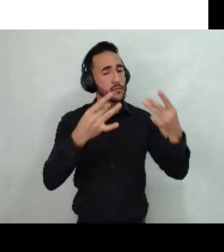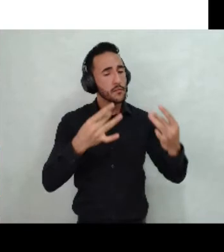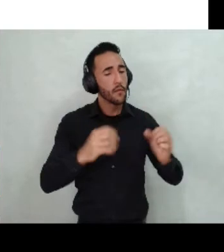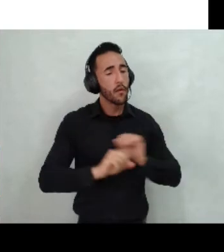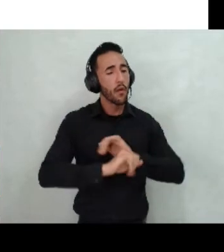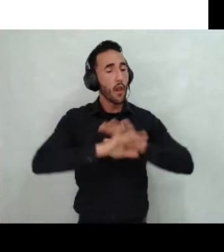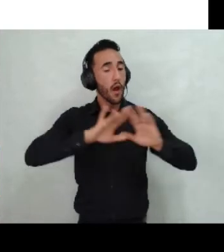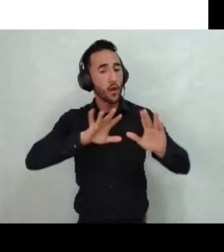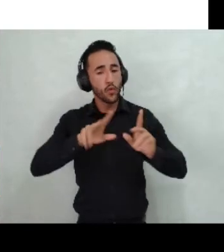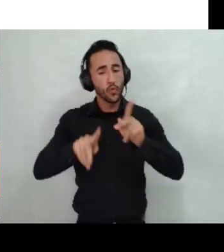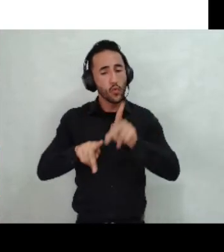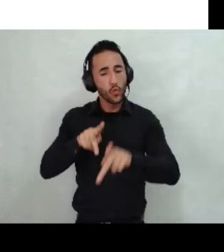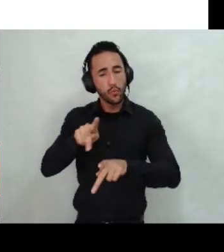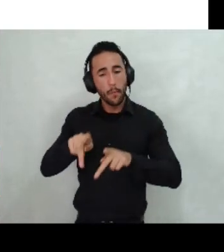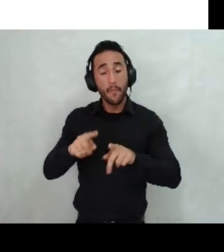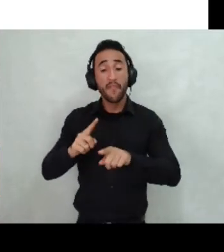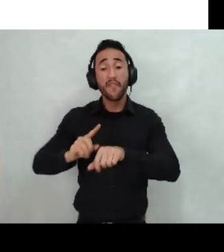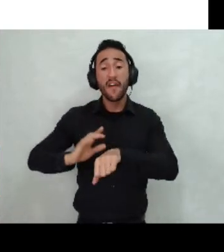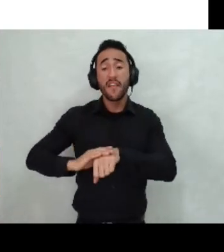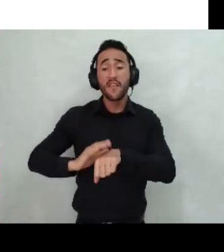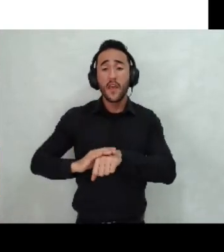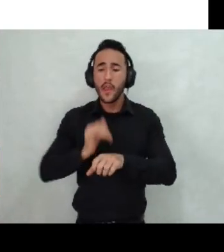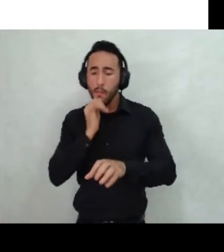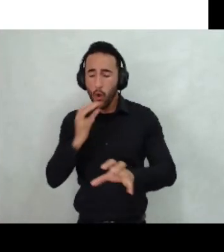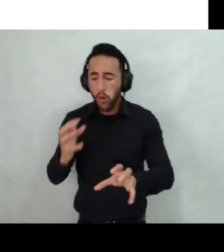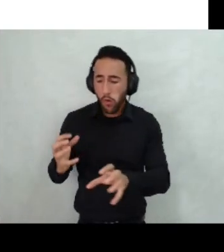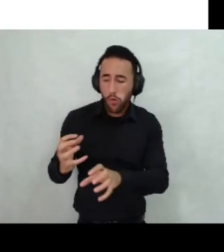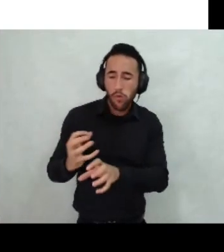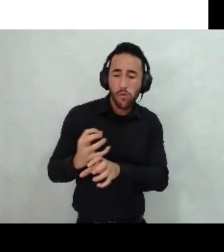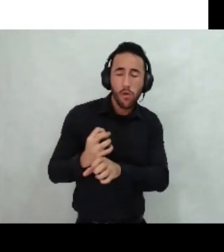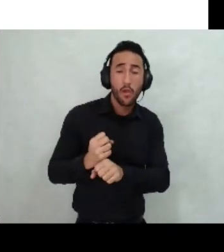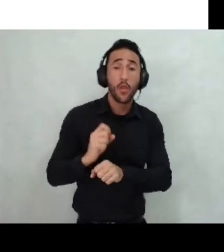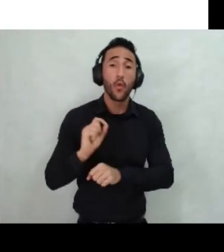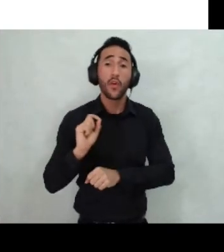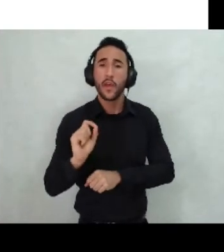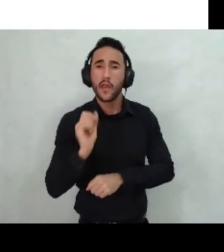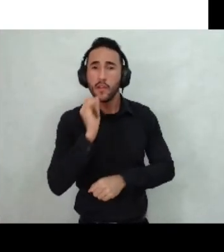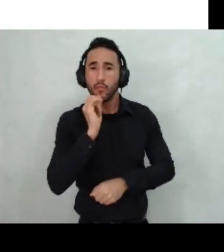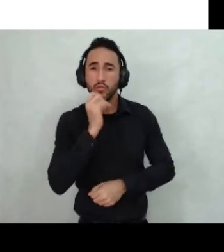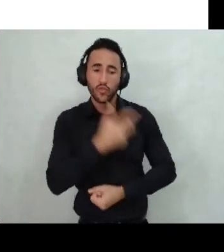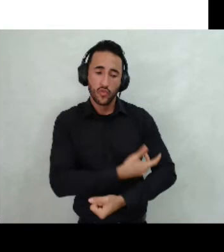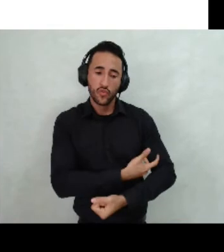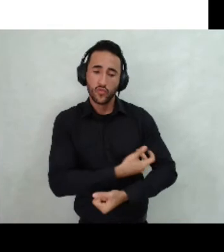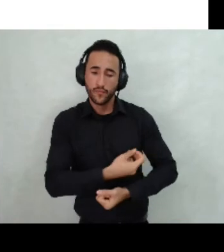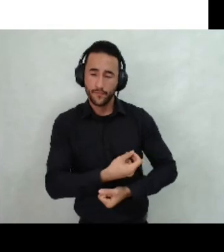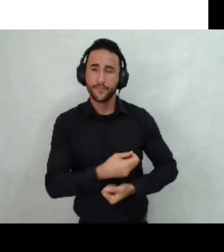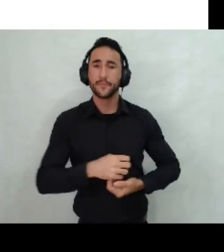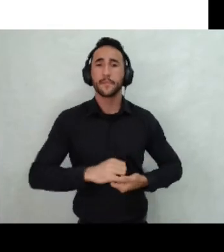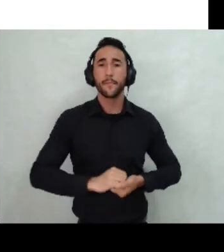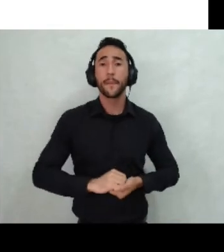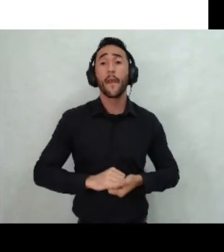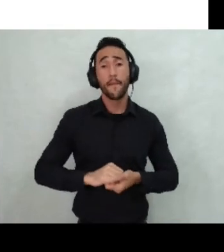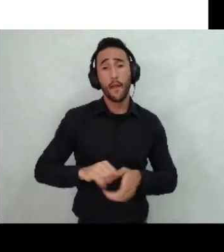produzir cálculos de prevalência, no caso específico de soroprevalência, né? Nós temos vários tipos de inquéritos sorológicos